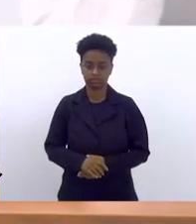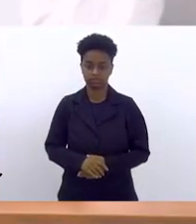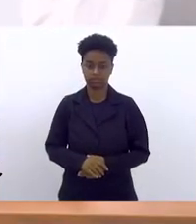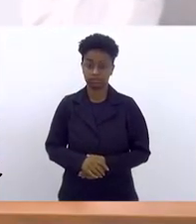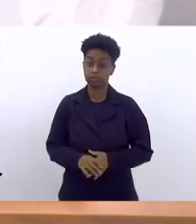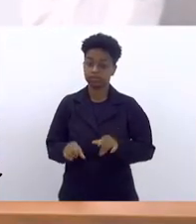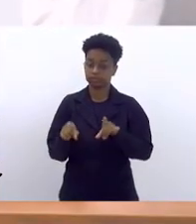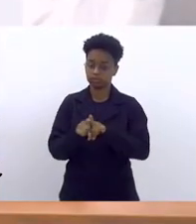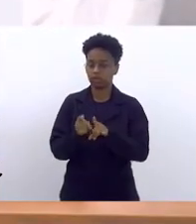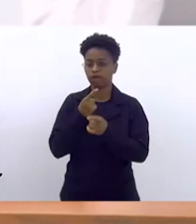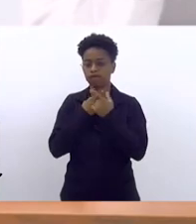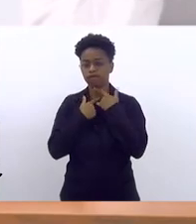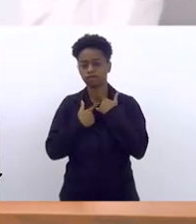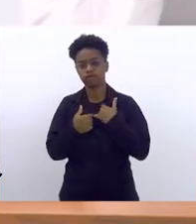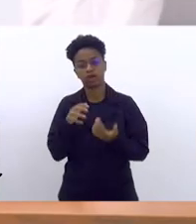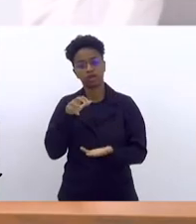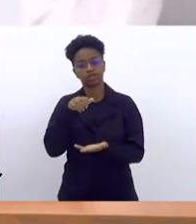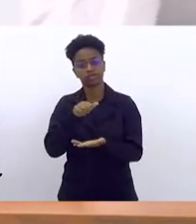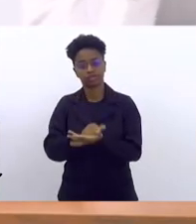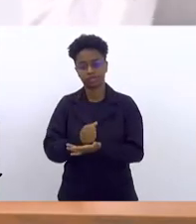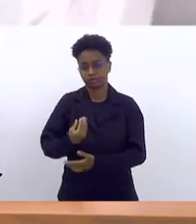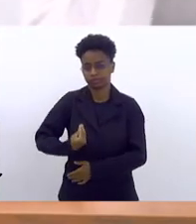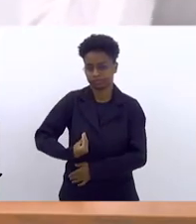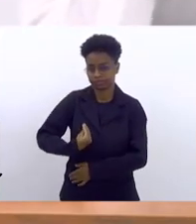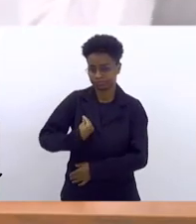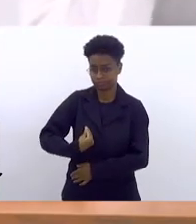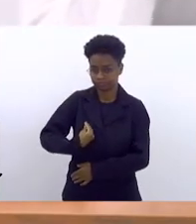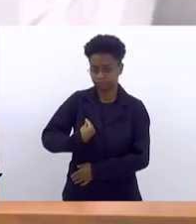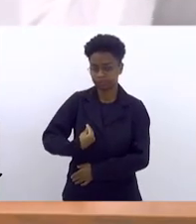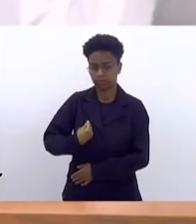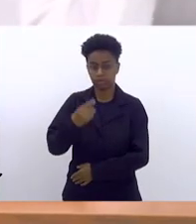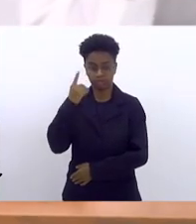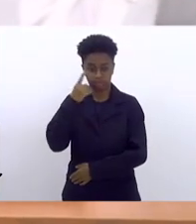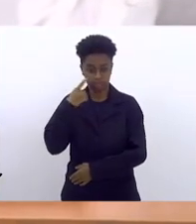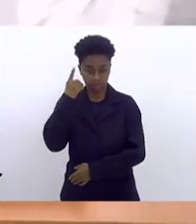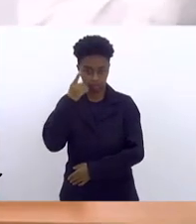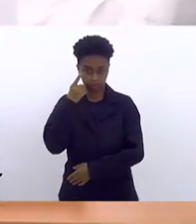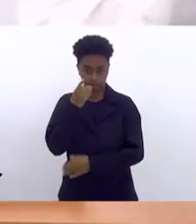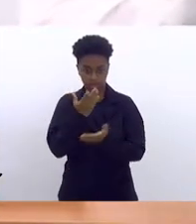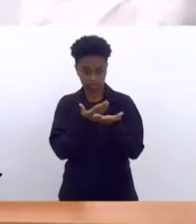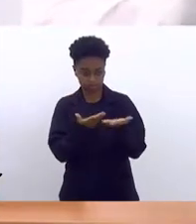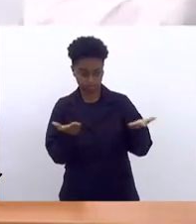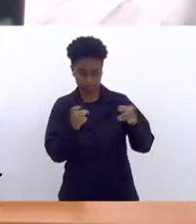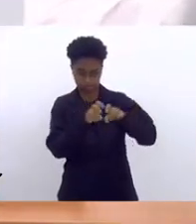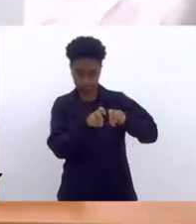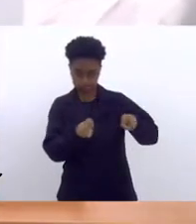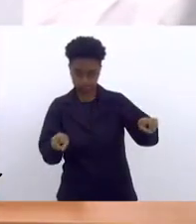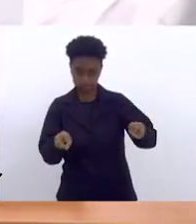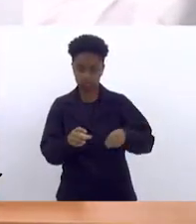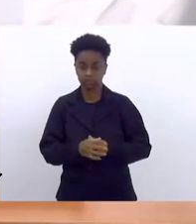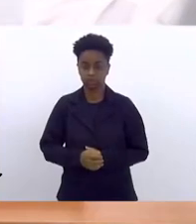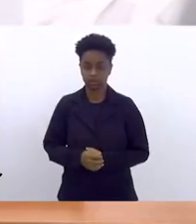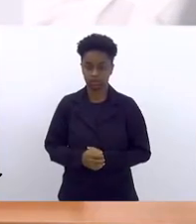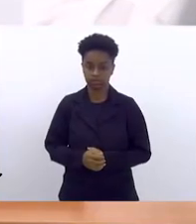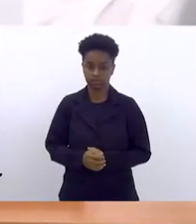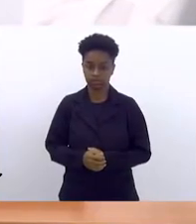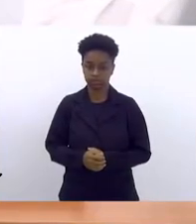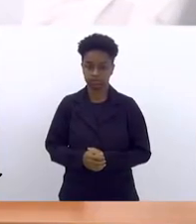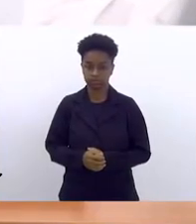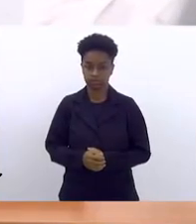registrar aqui a presença dos deputados aqui na mesa. Estou aqui com a nossa